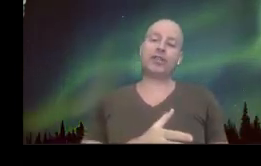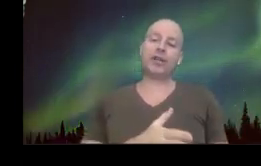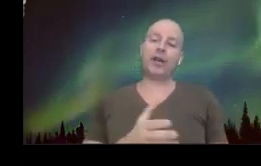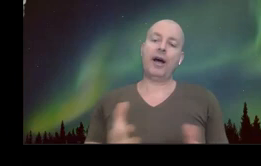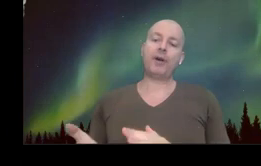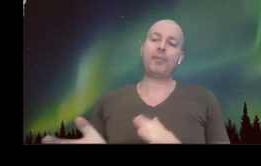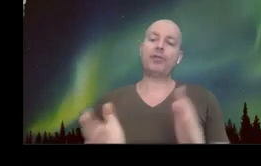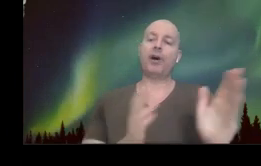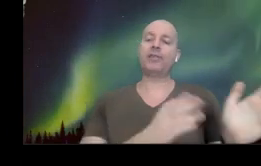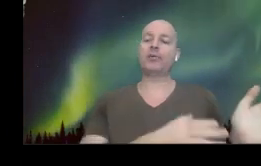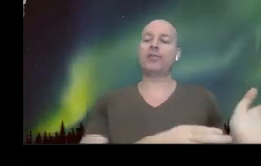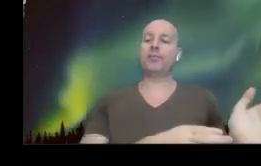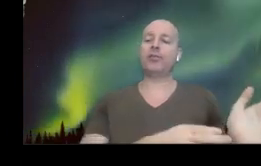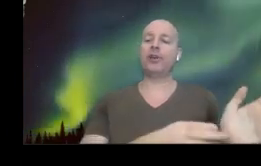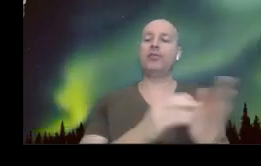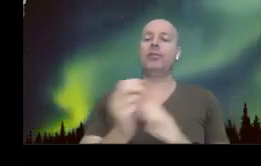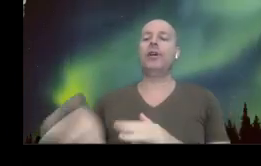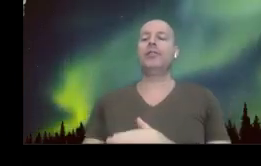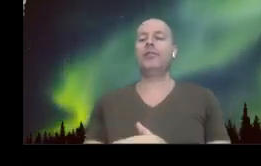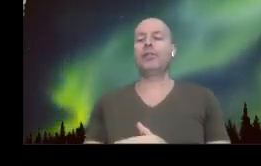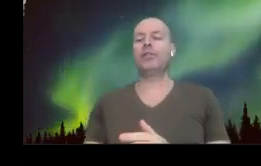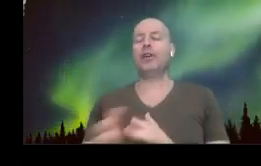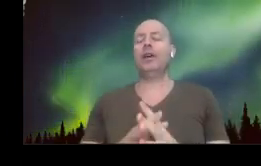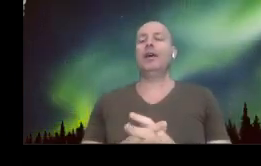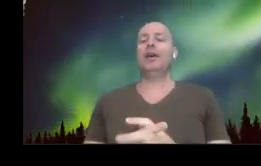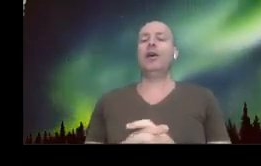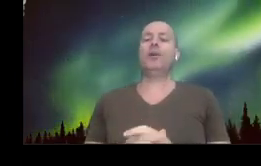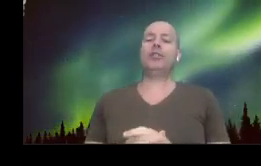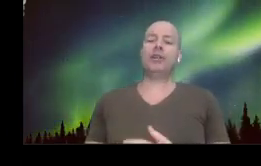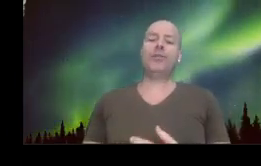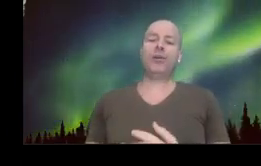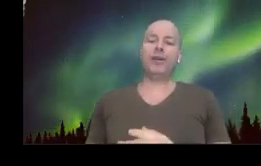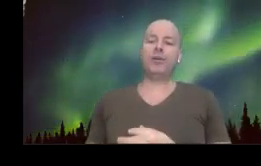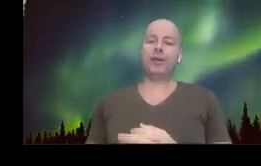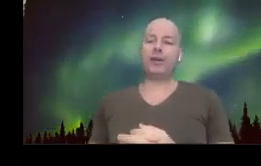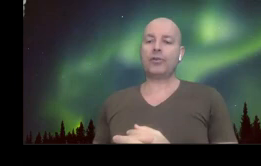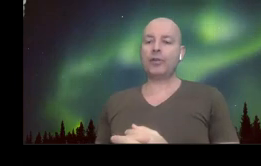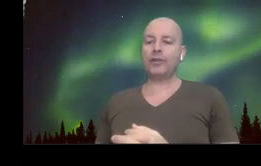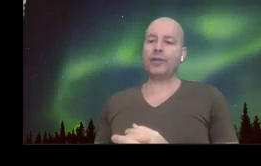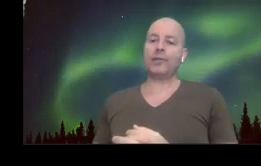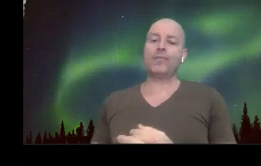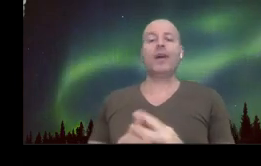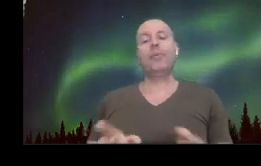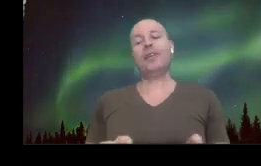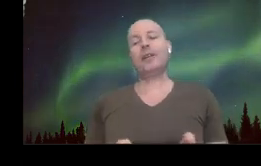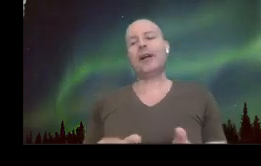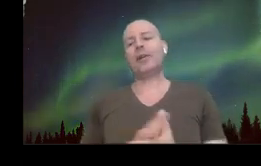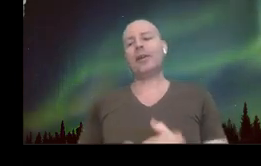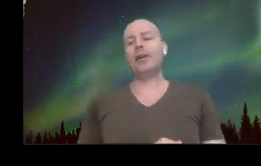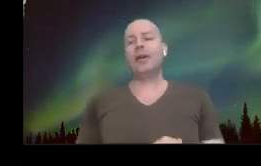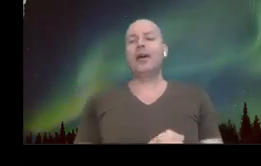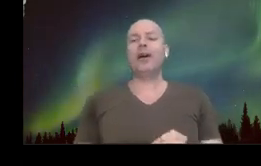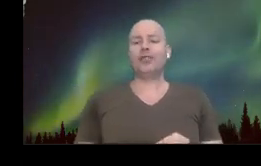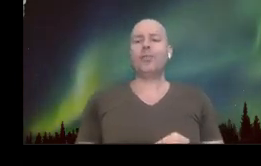só garante a perpetuação desse processo se você realmente transforma em unidade de conservação. Mas é